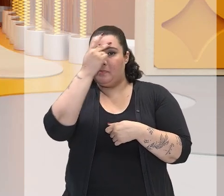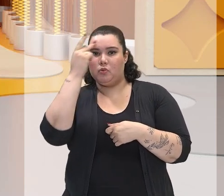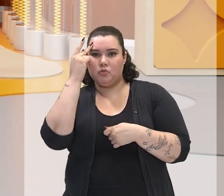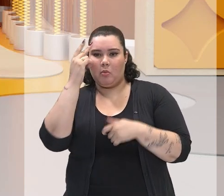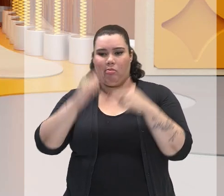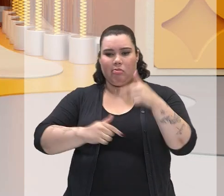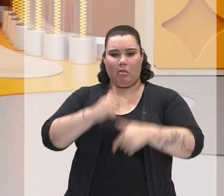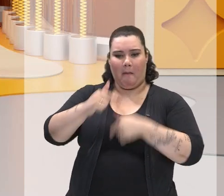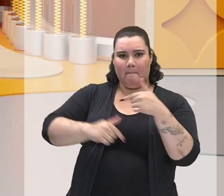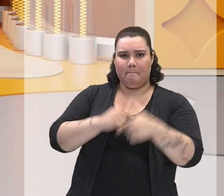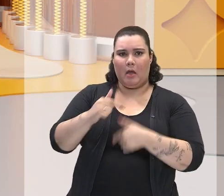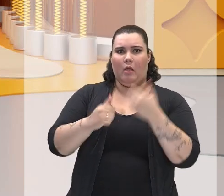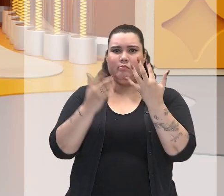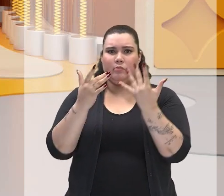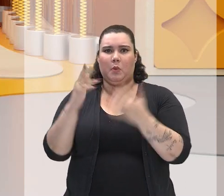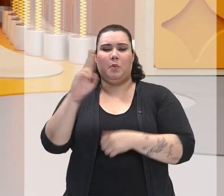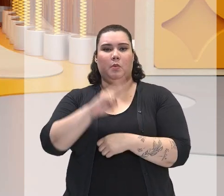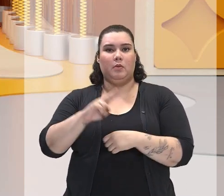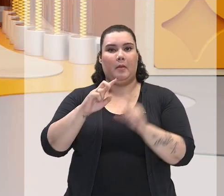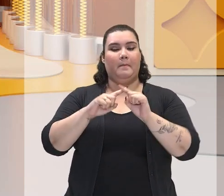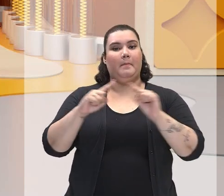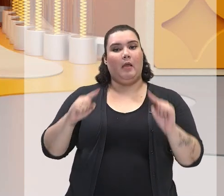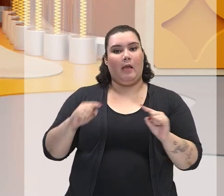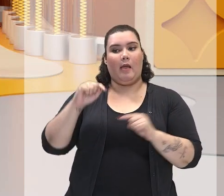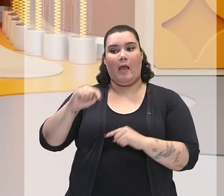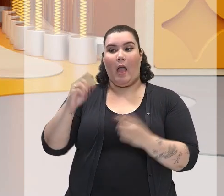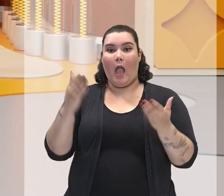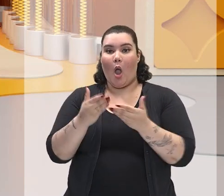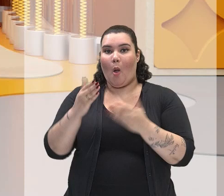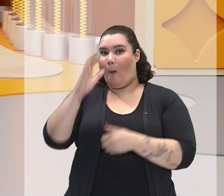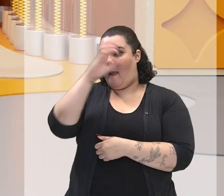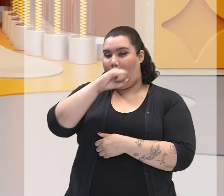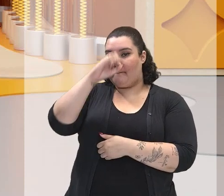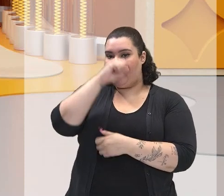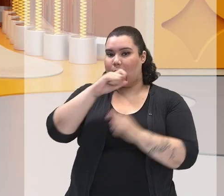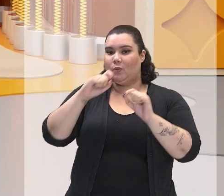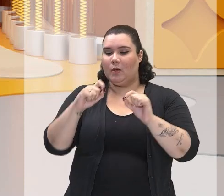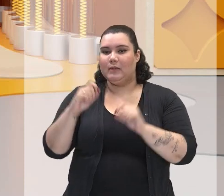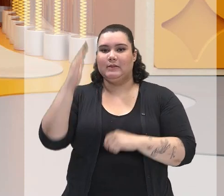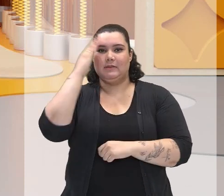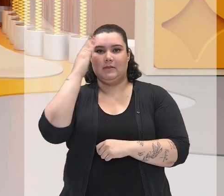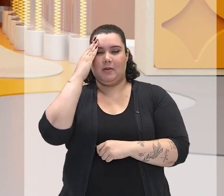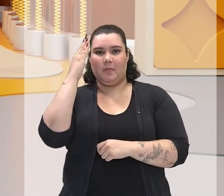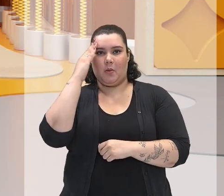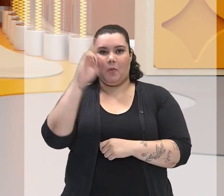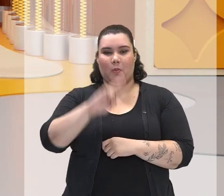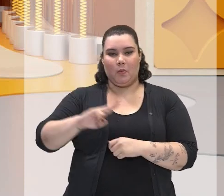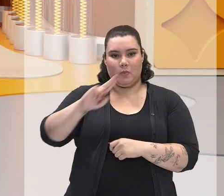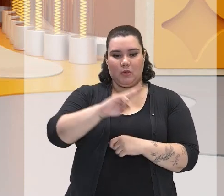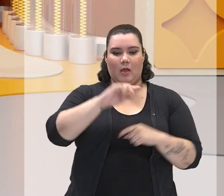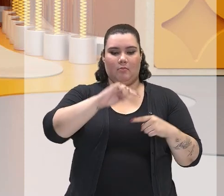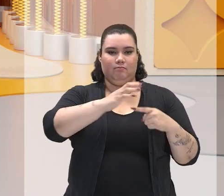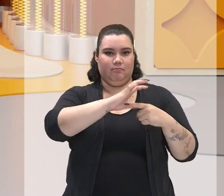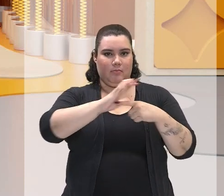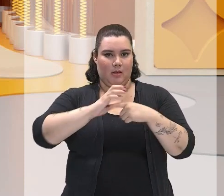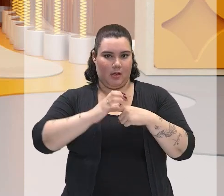do artesão em si, mas que ele aprenda agora a dominar os processos de produção